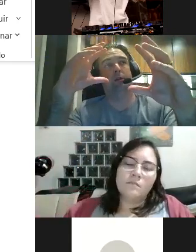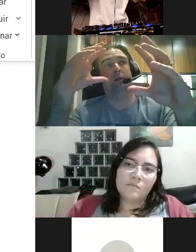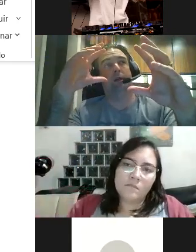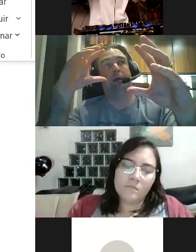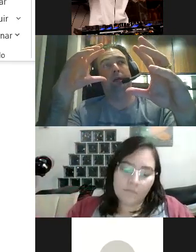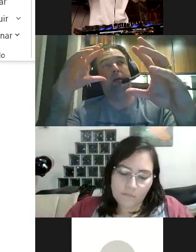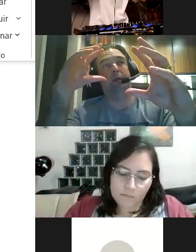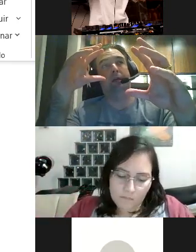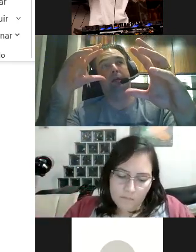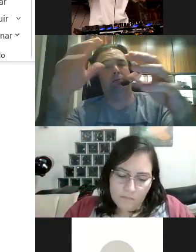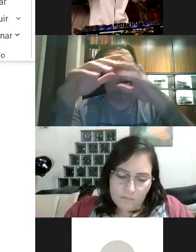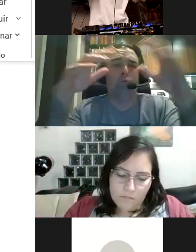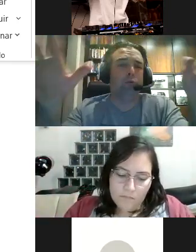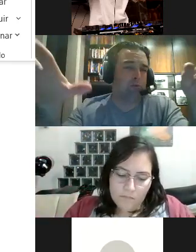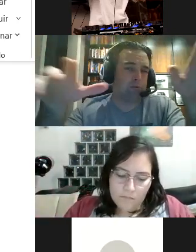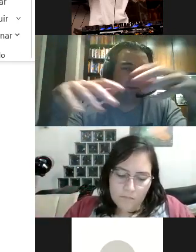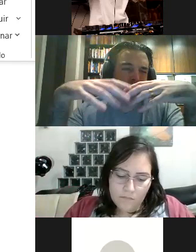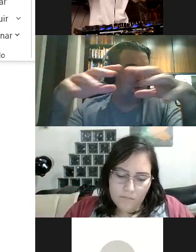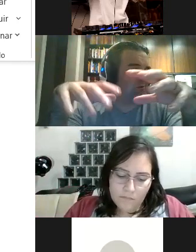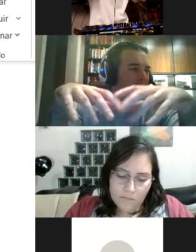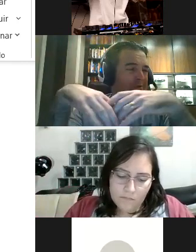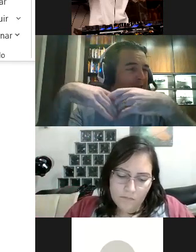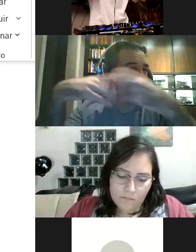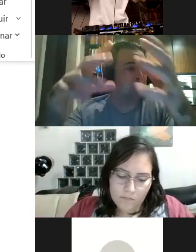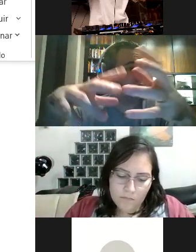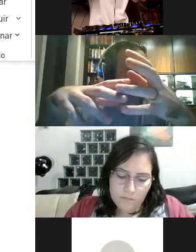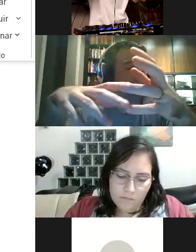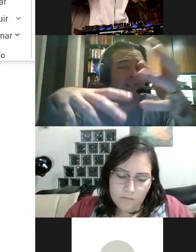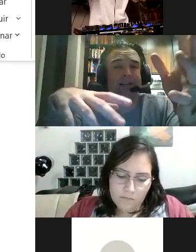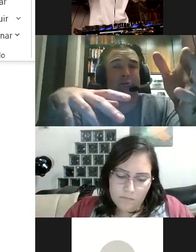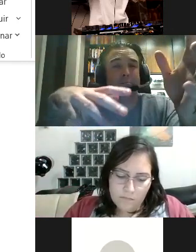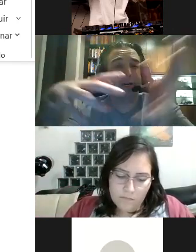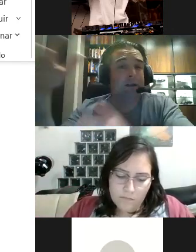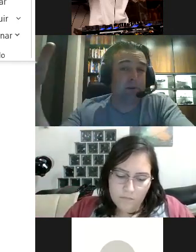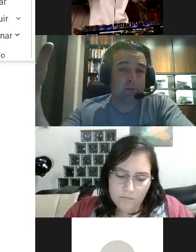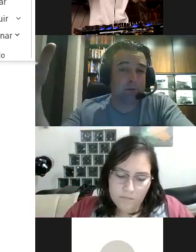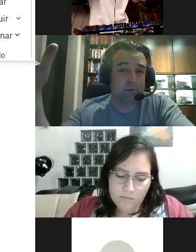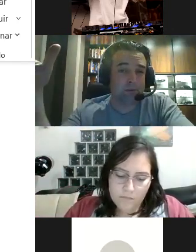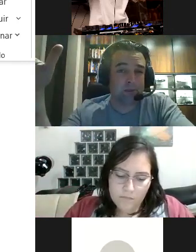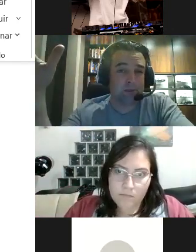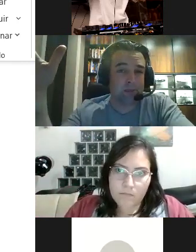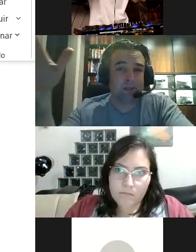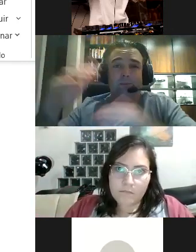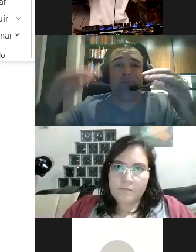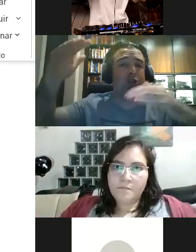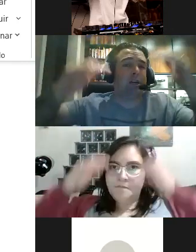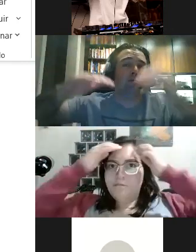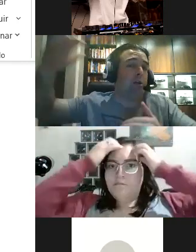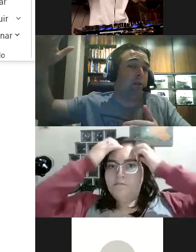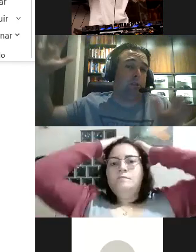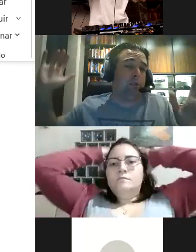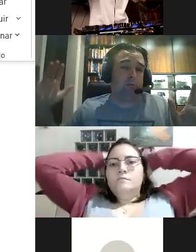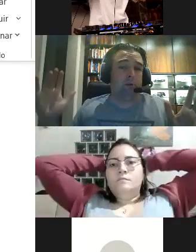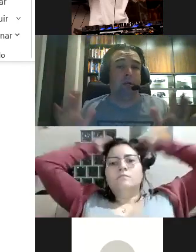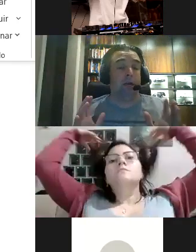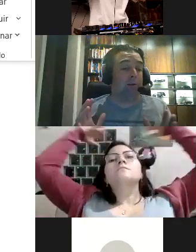baseados em... Eu leio muito sobre isso, estudo isso. É tudo estudo baseado em parâmetros. Então é um indicador